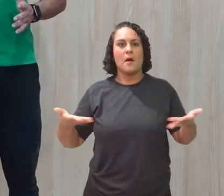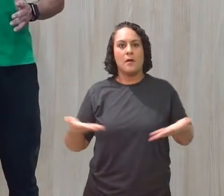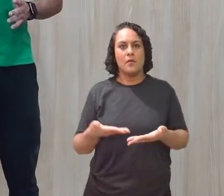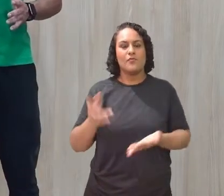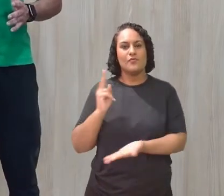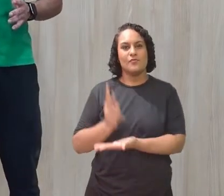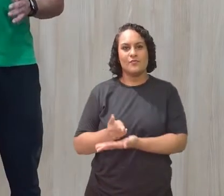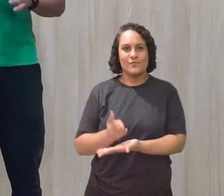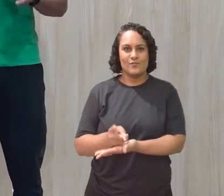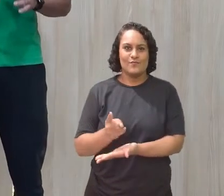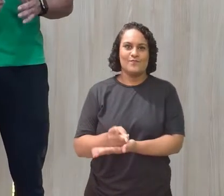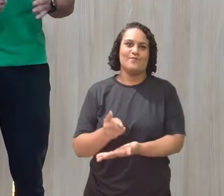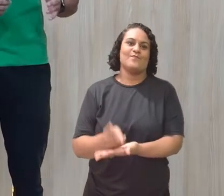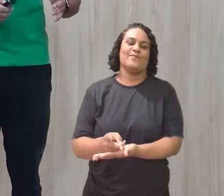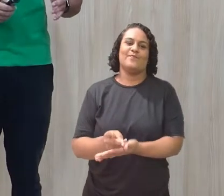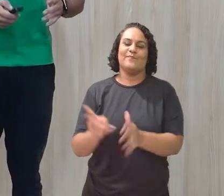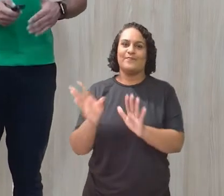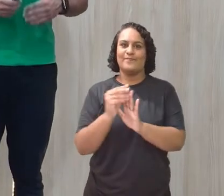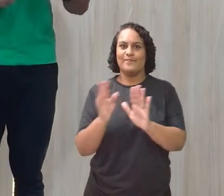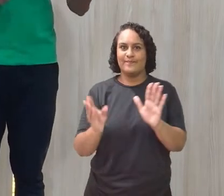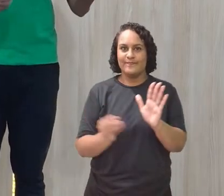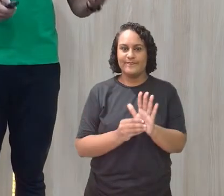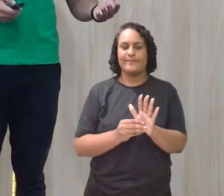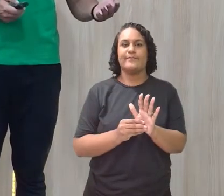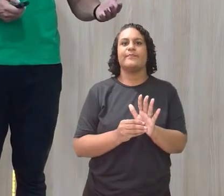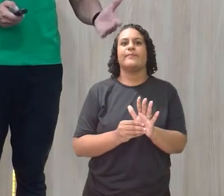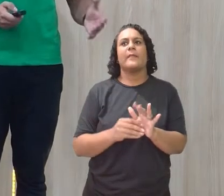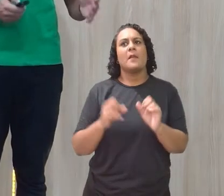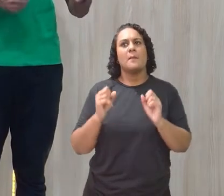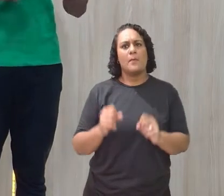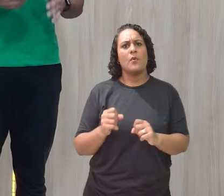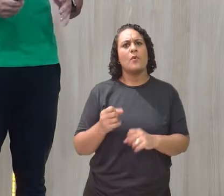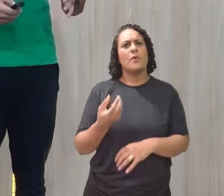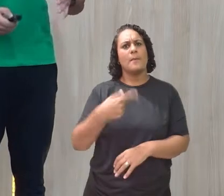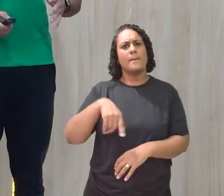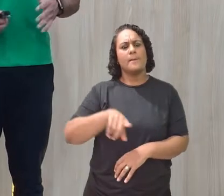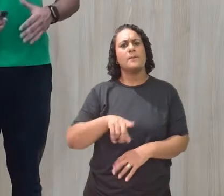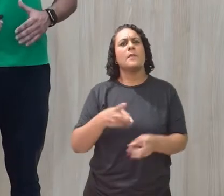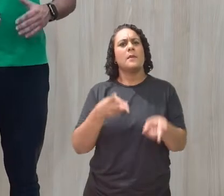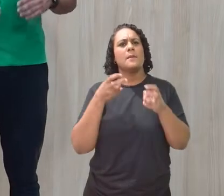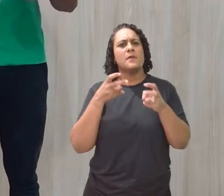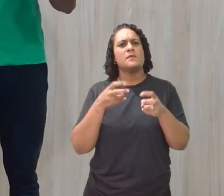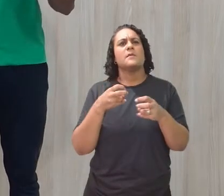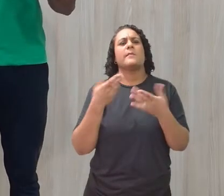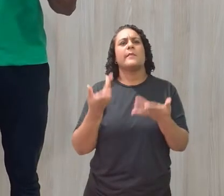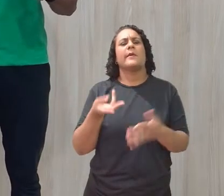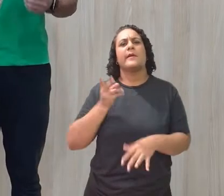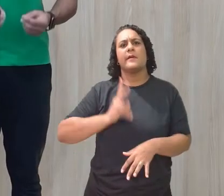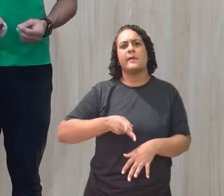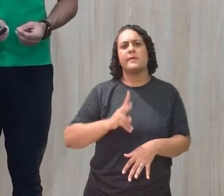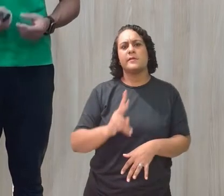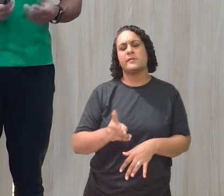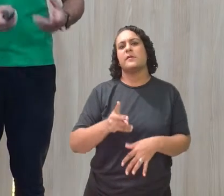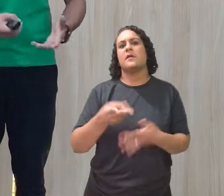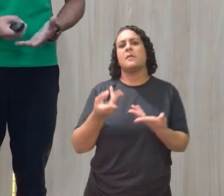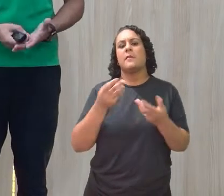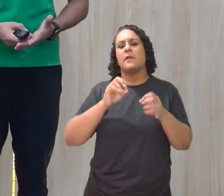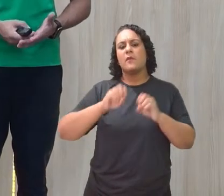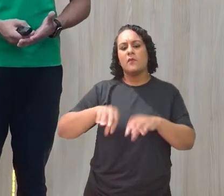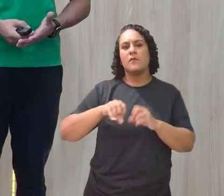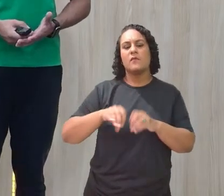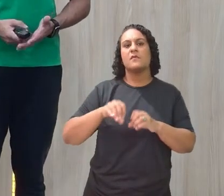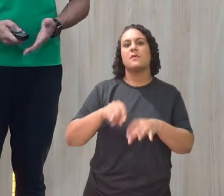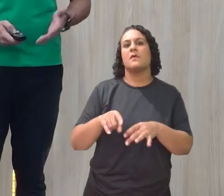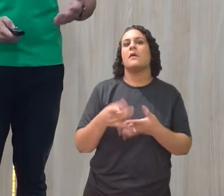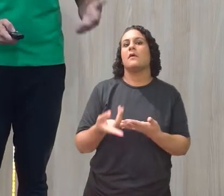dar continuidade a esse tema. Pode notar que a gente está sempre falando algo para que você possa aplicar no seu dia a